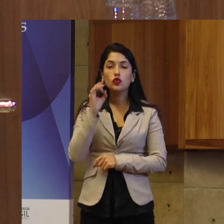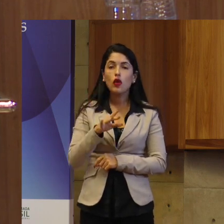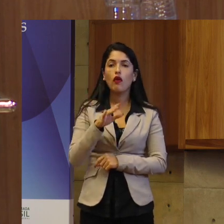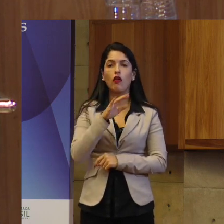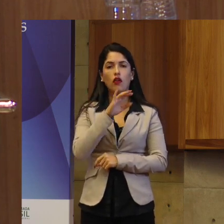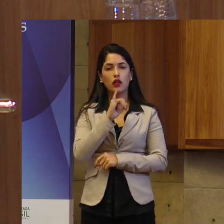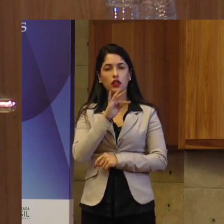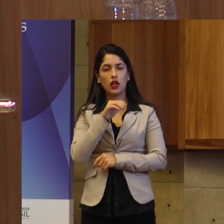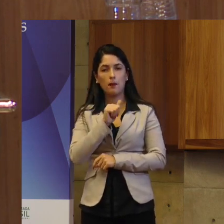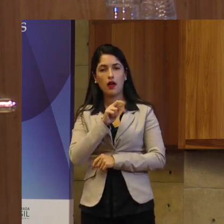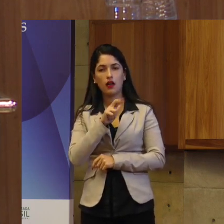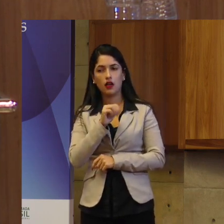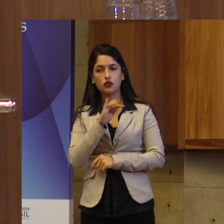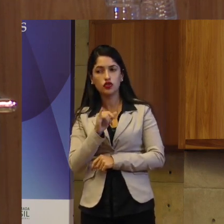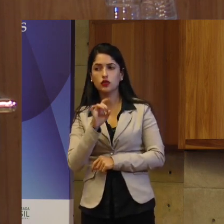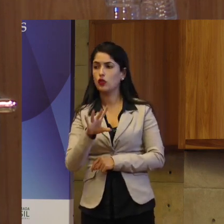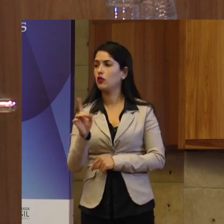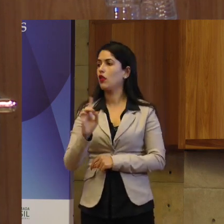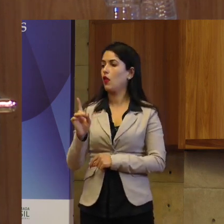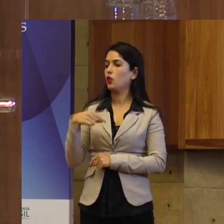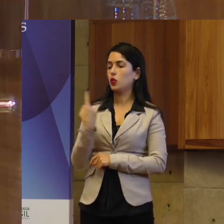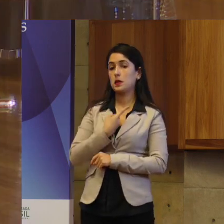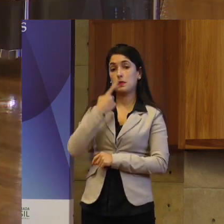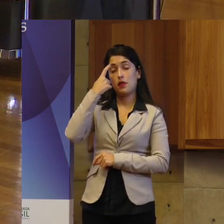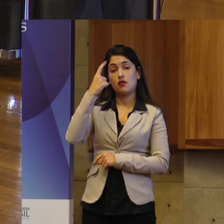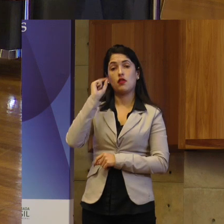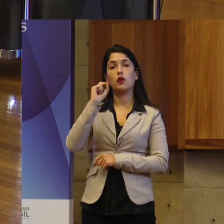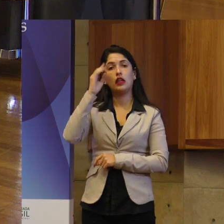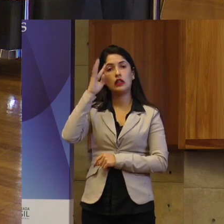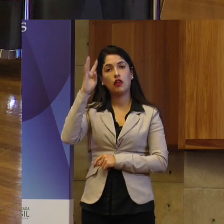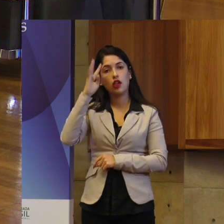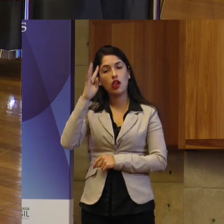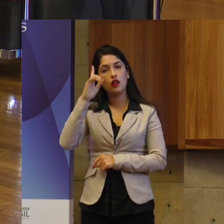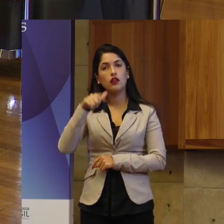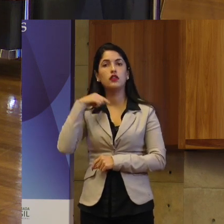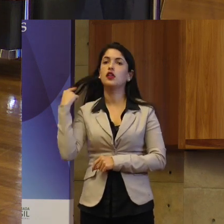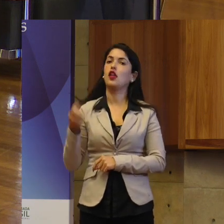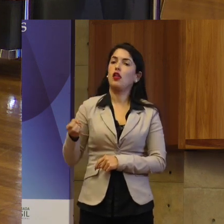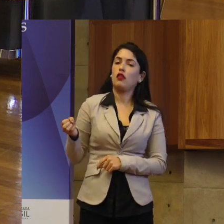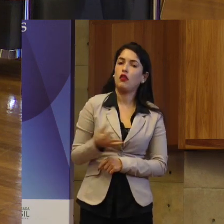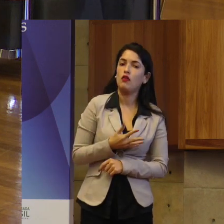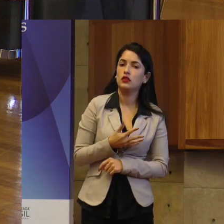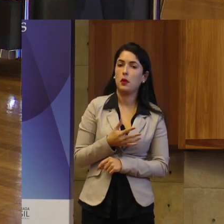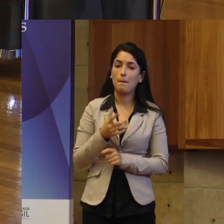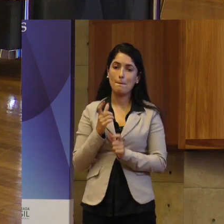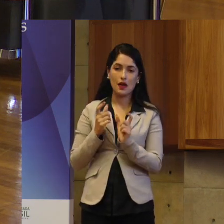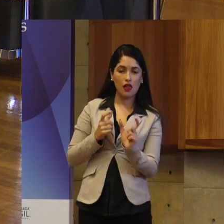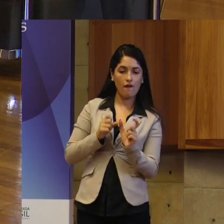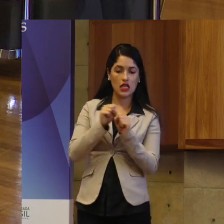nossa filosofia é que ela é um instrumento do Sistema Nacional de Ciência, Tecnologia e Inovação. Eu uso a palavra sistema no